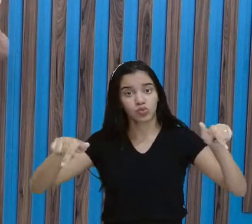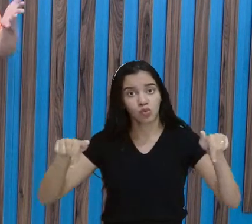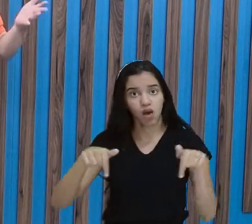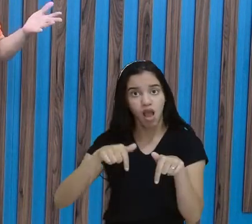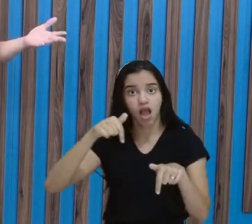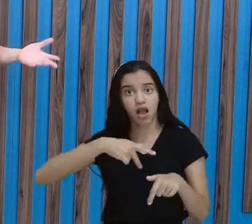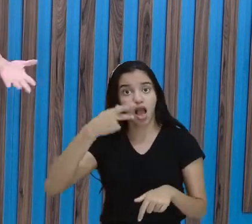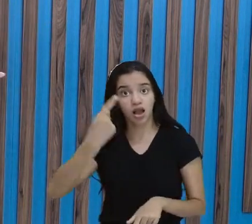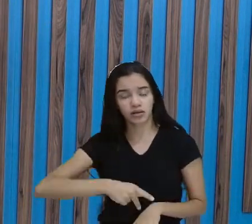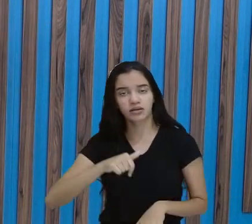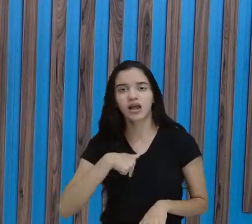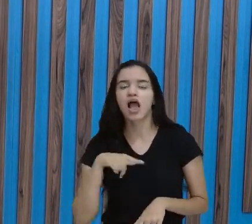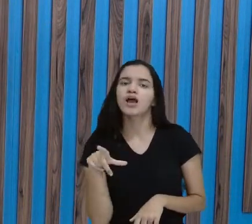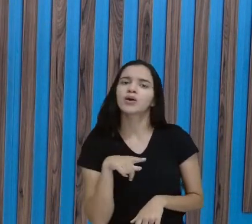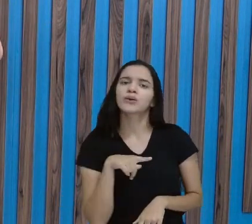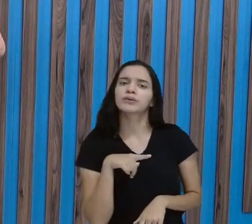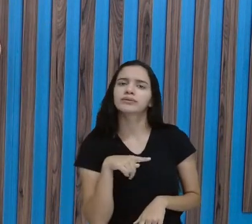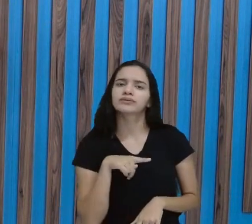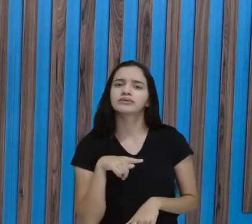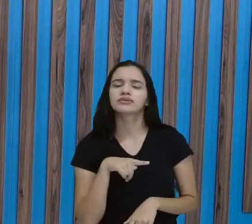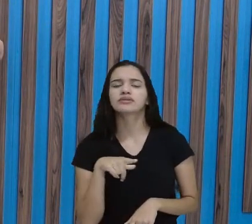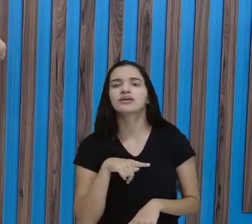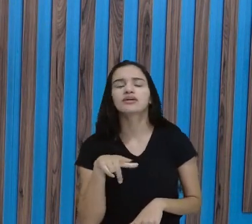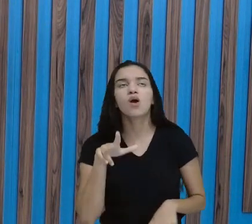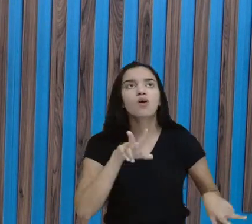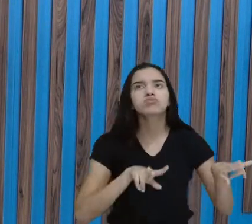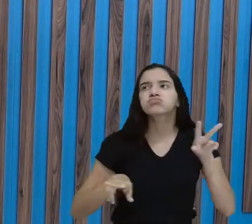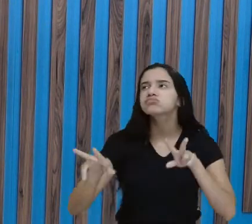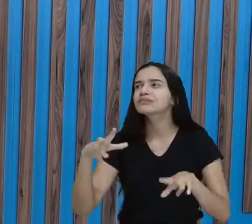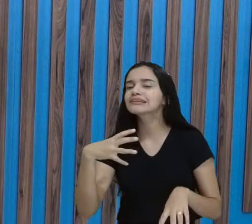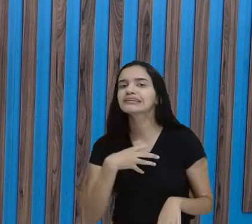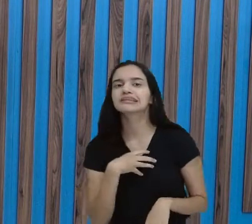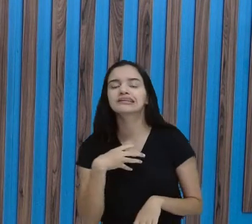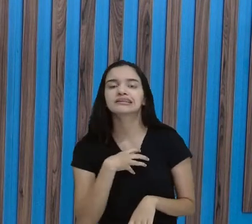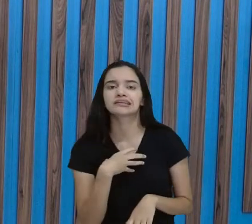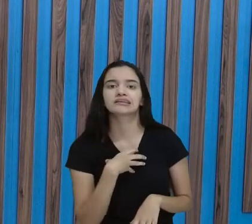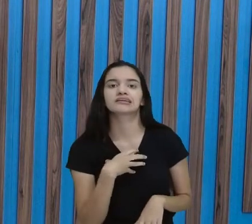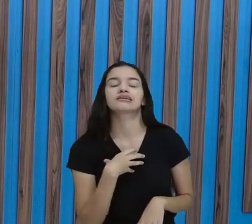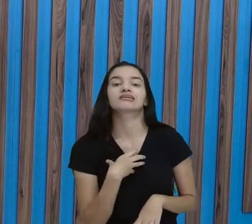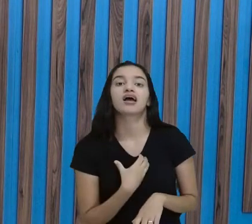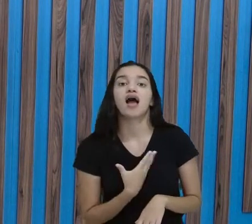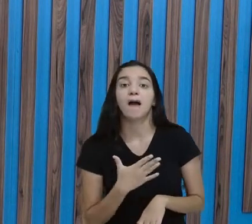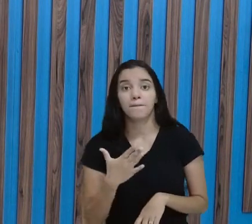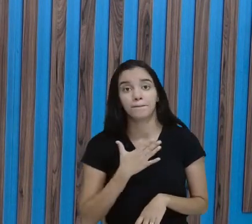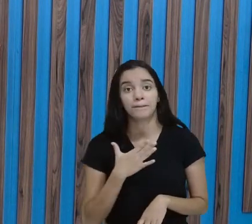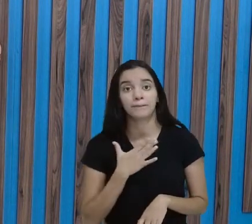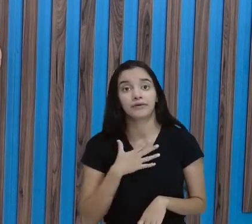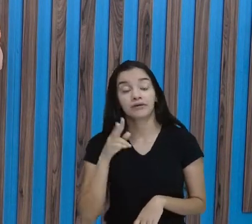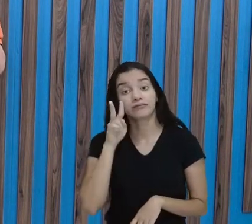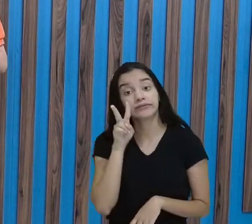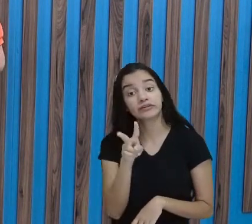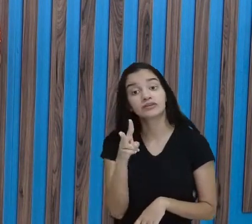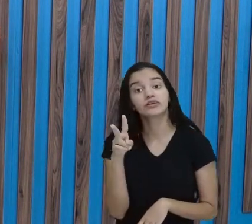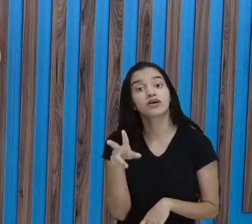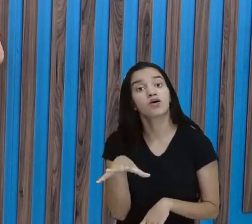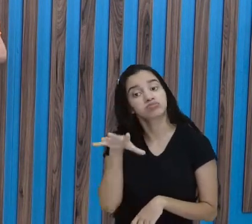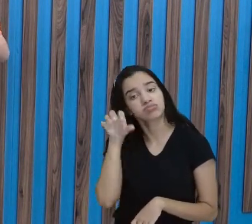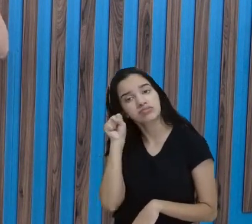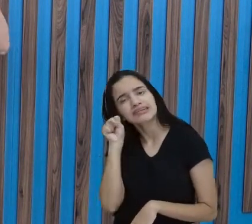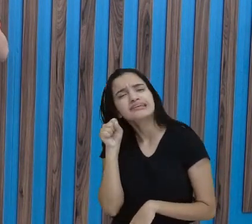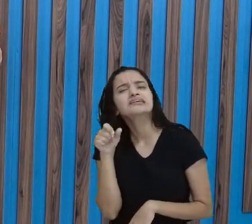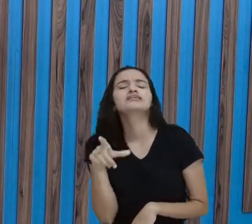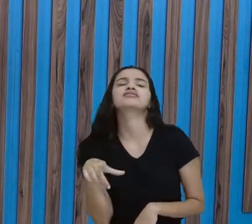uma paisagem ao meu redor. Então, tudo que eu posso sentir, a minha visão, a minha audição, né, os